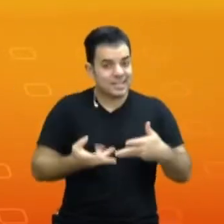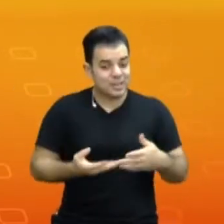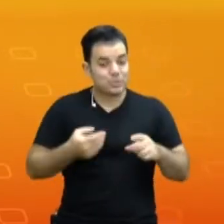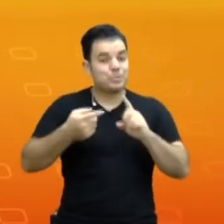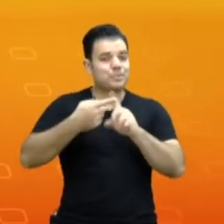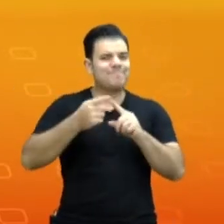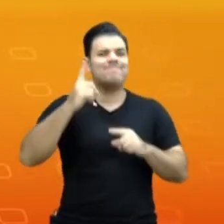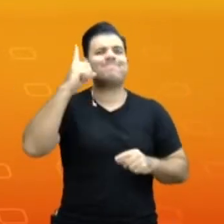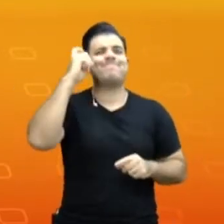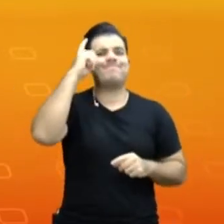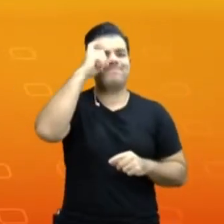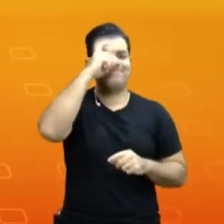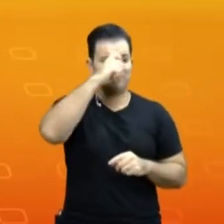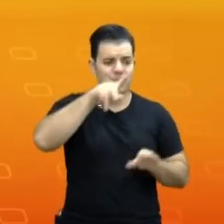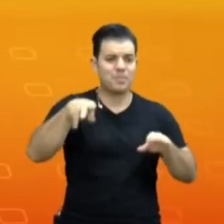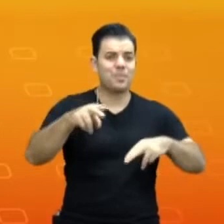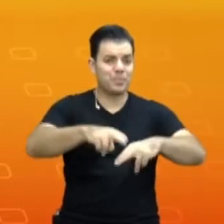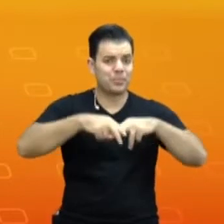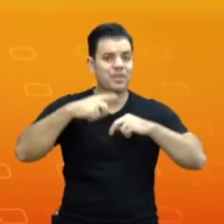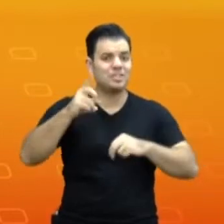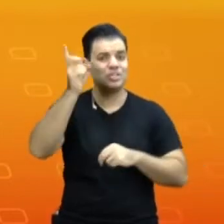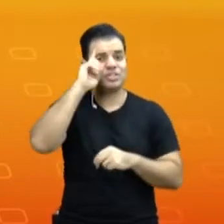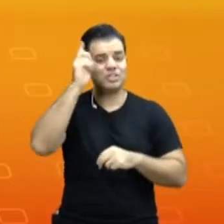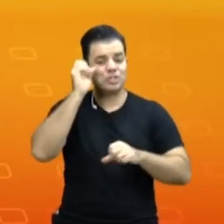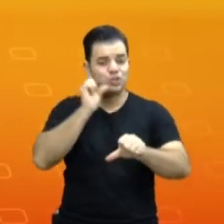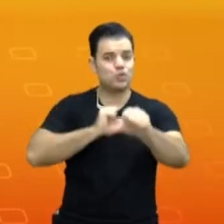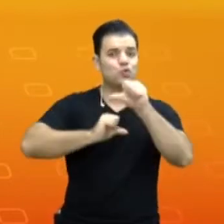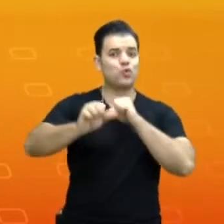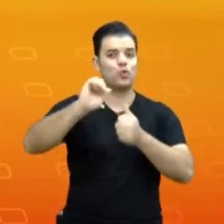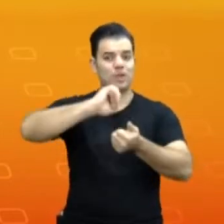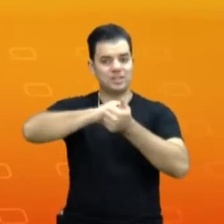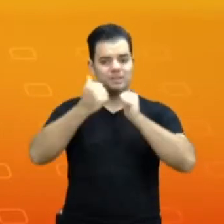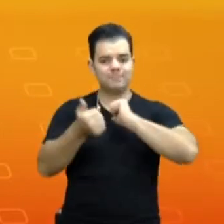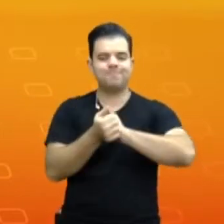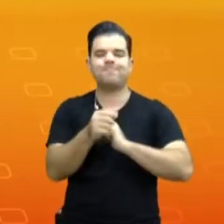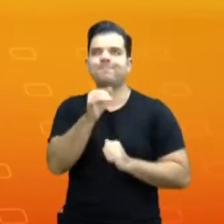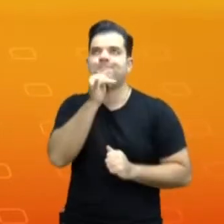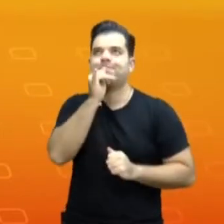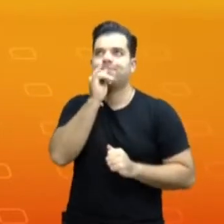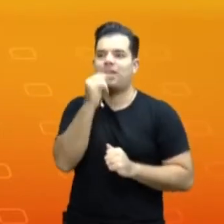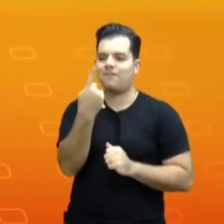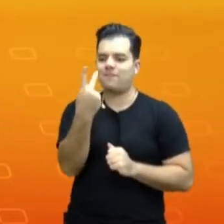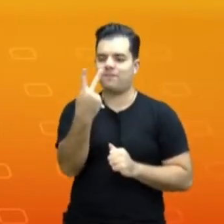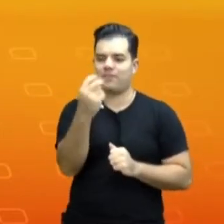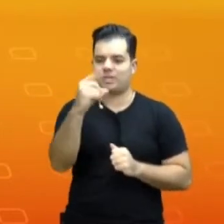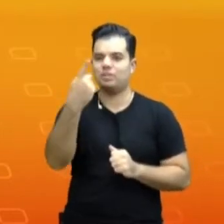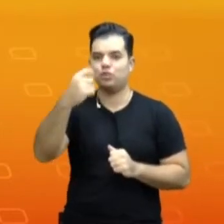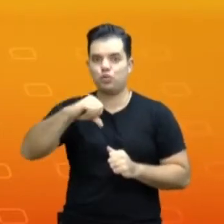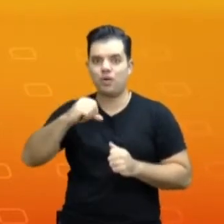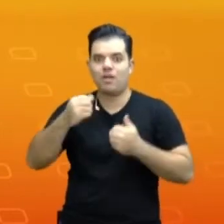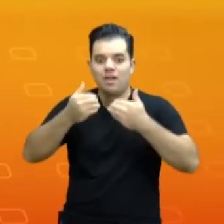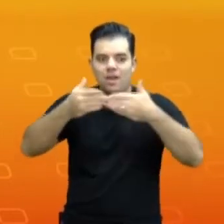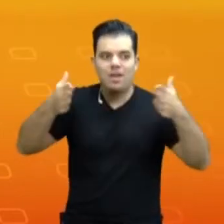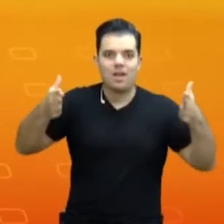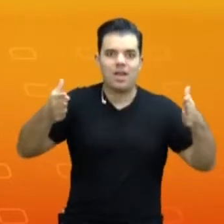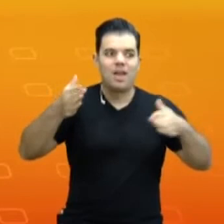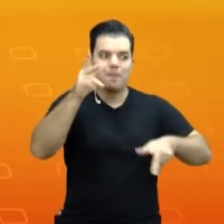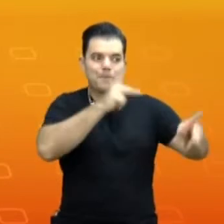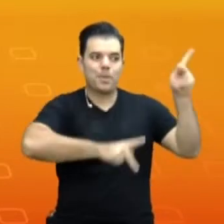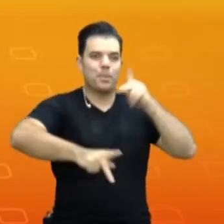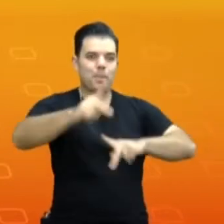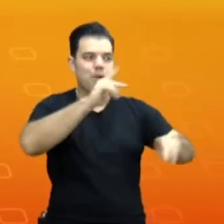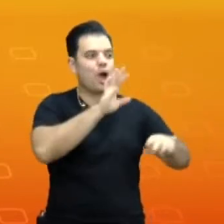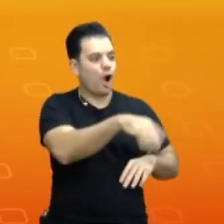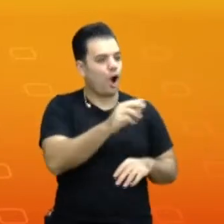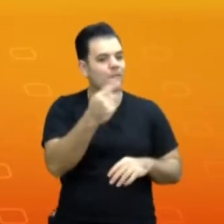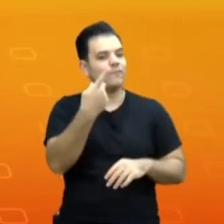a alteração da data. Então, imagine que você faz um planejamento para 2019, você abre para o mercado publicitário, você vai vender